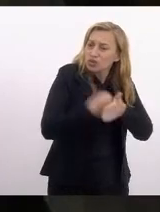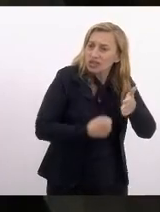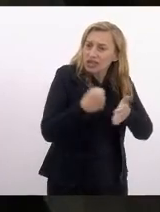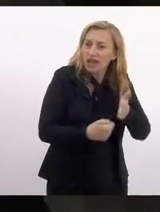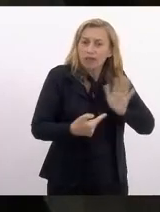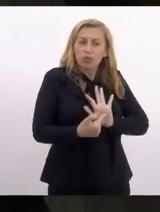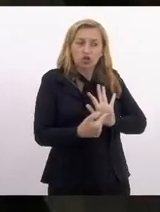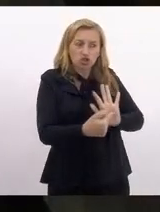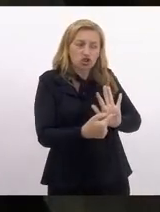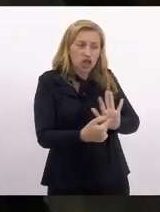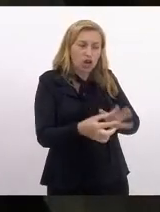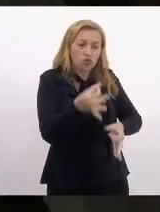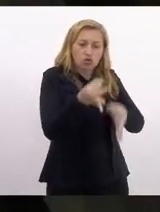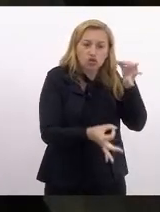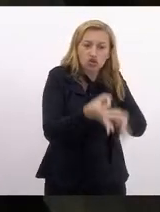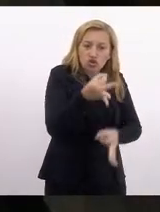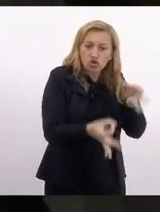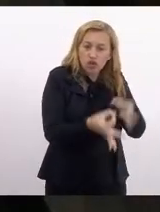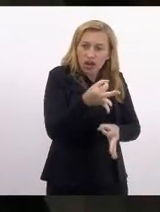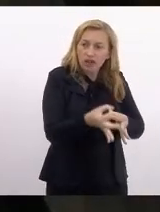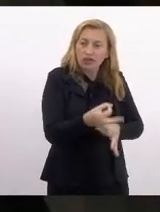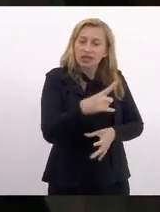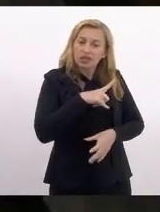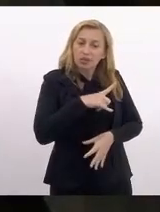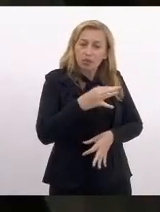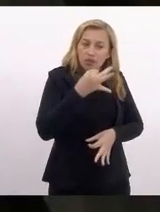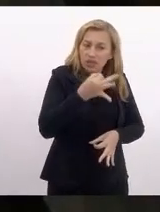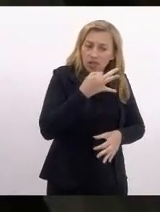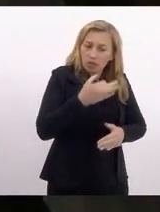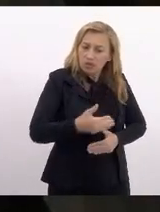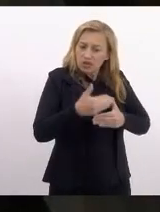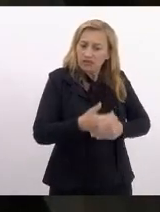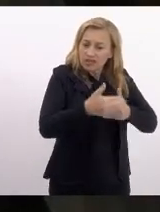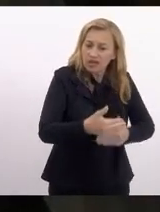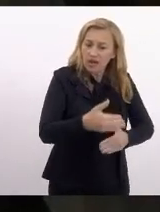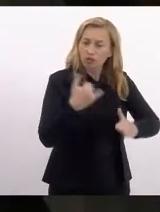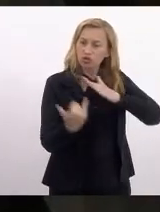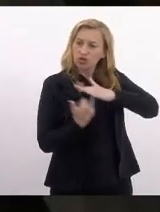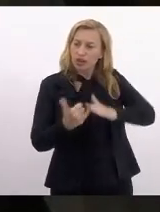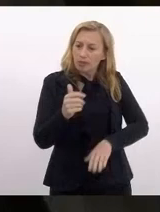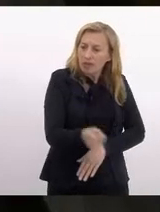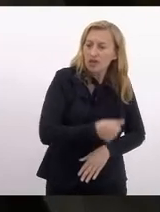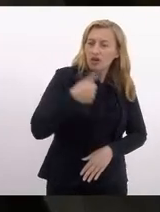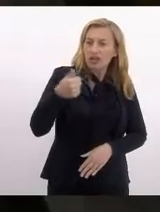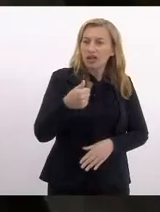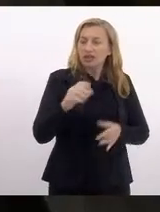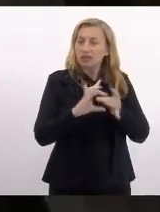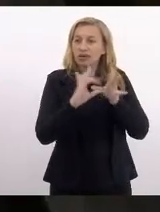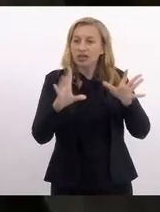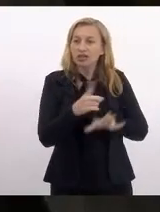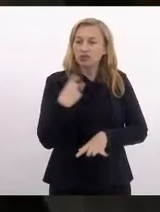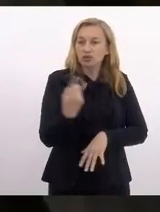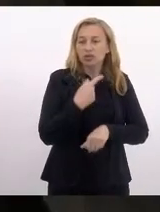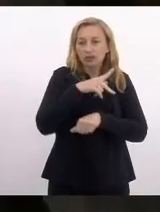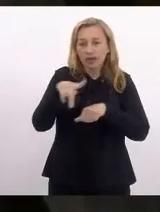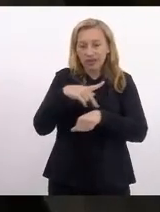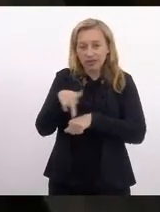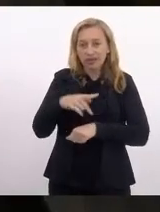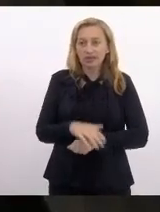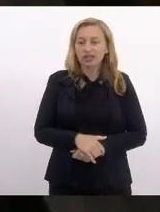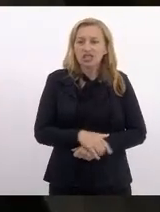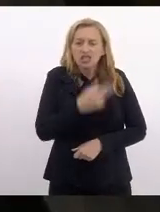Faça também a sua autocrítica para que o judiciário possa avançar como instituição e melhorar a democracia no nosso país